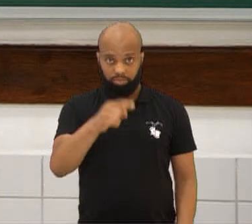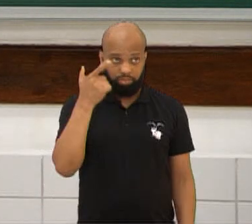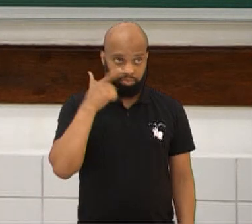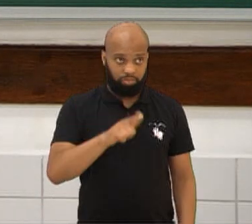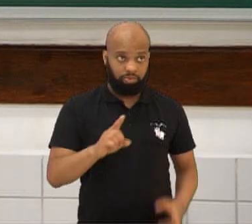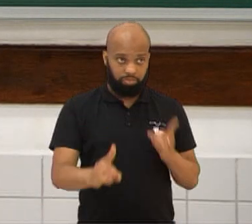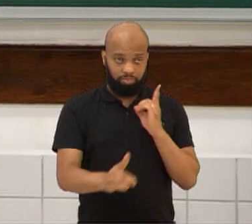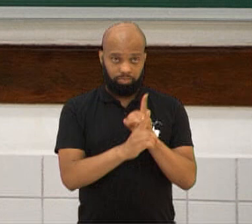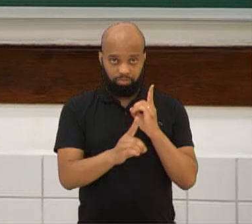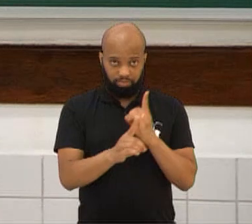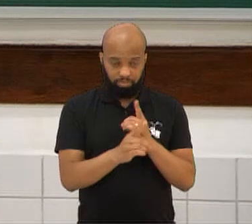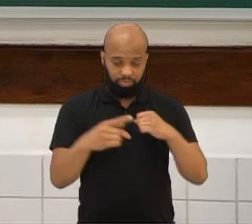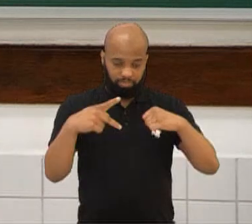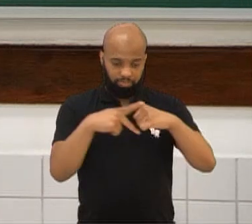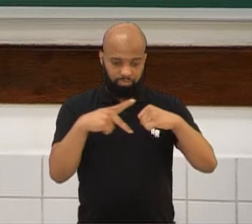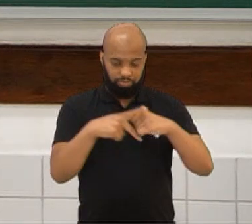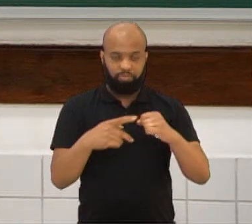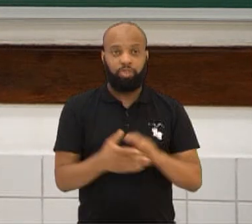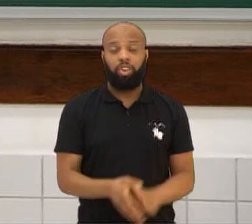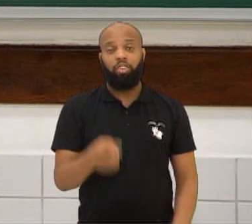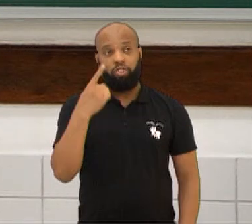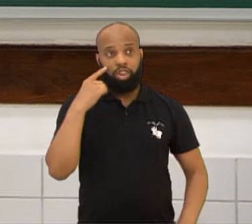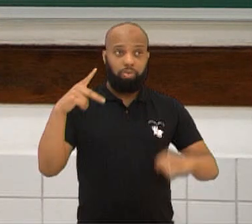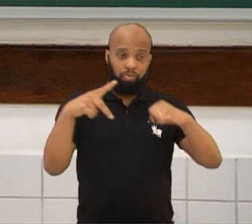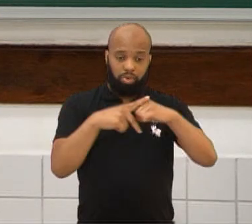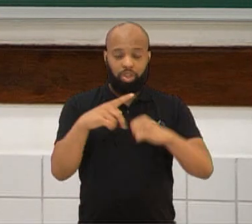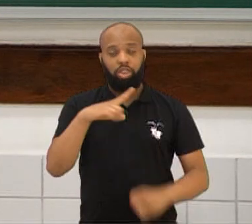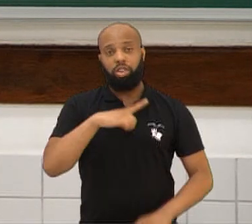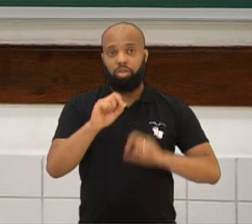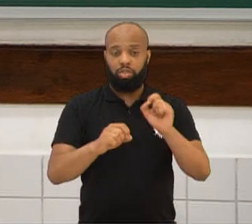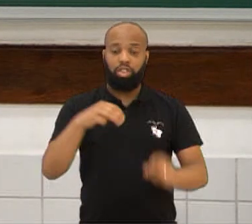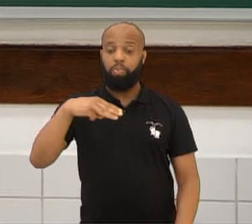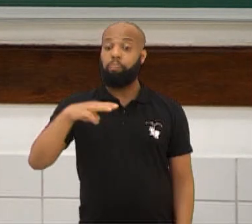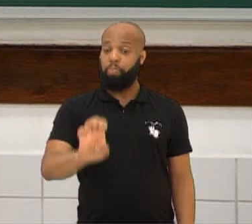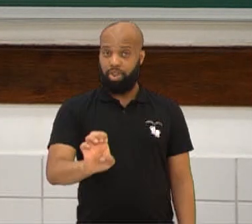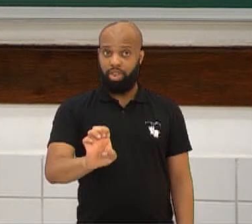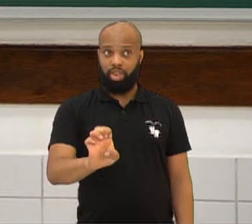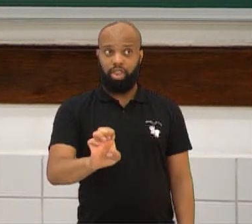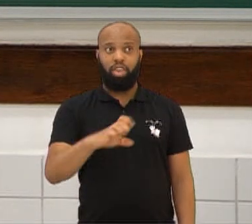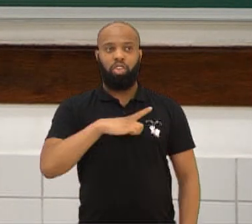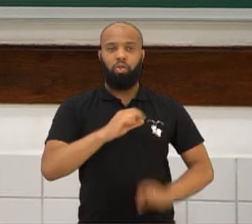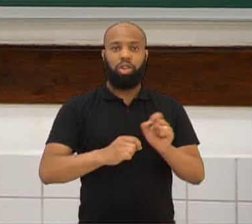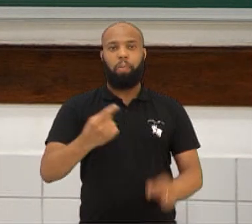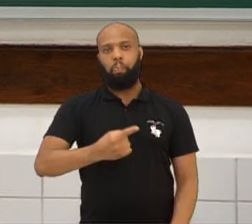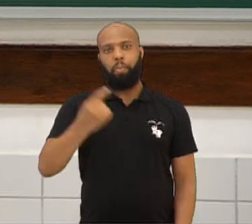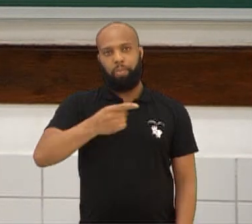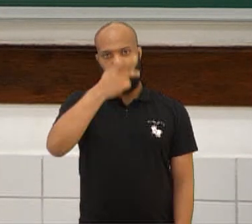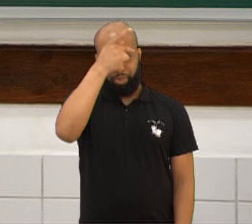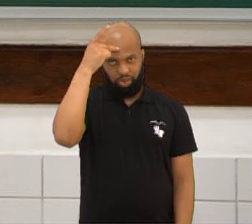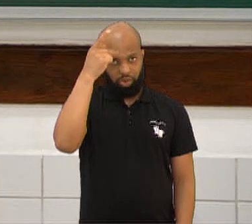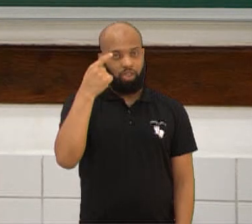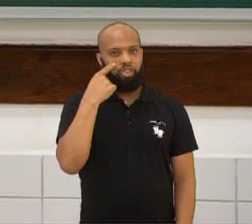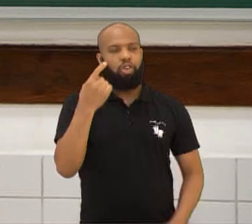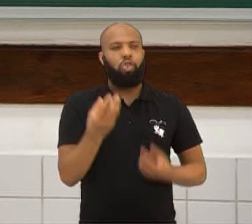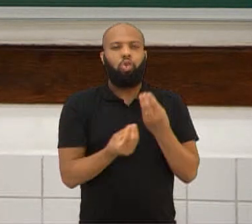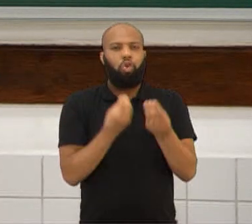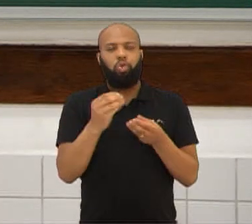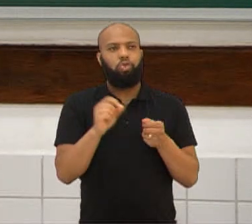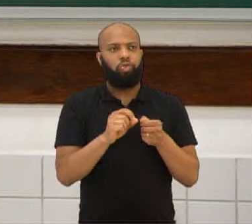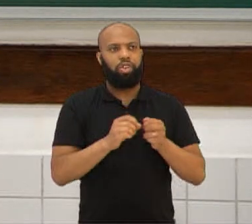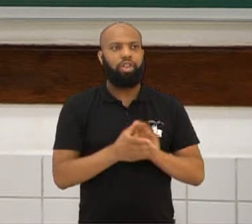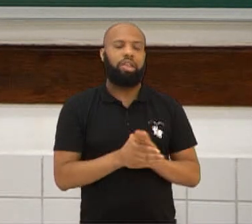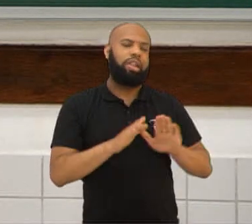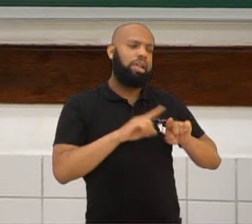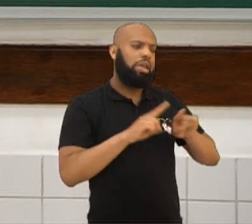Conseguiram achar o pronome, pessoal? Então, o pronome que tinha ali era o me e estava na primeira pessoa. Vamos ver como que ele fez?